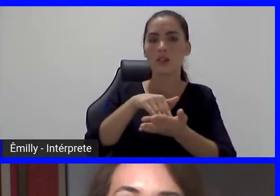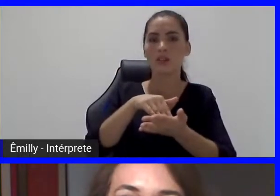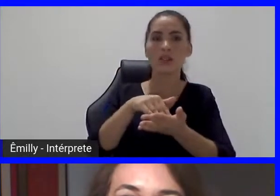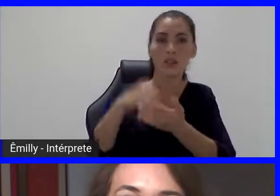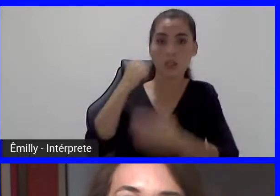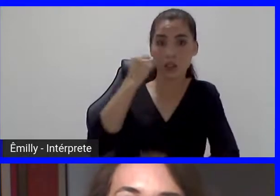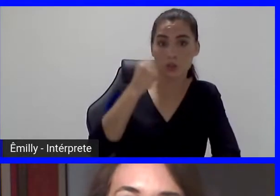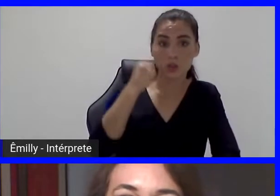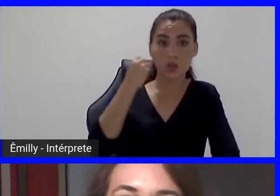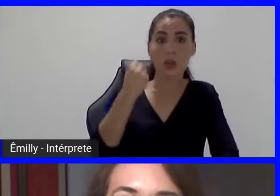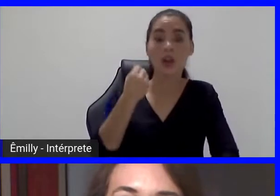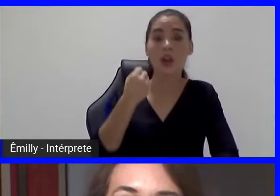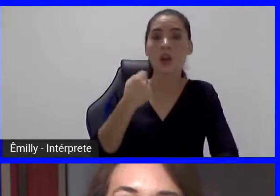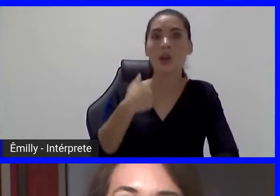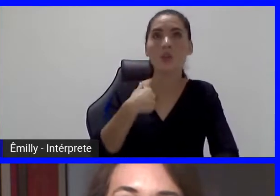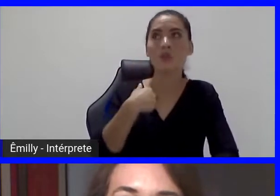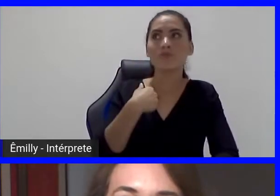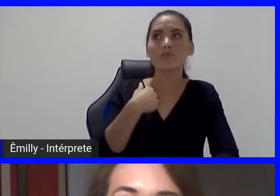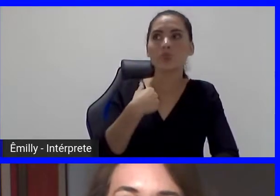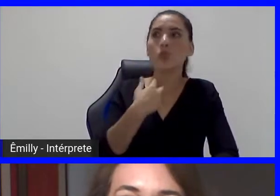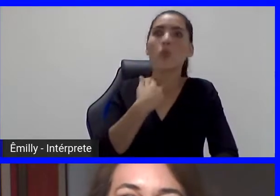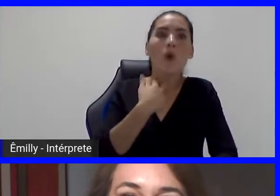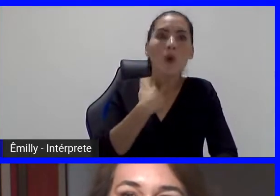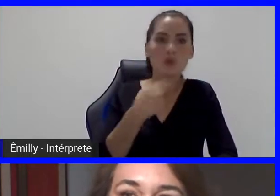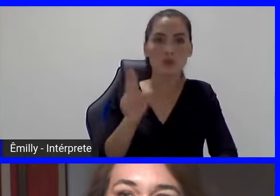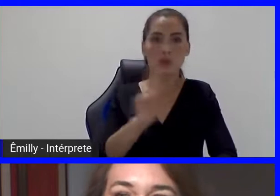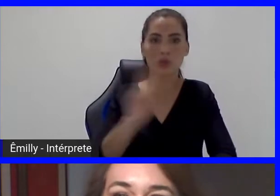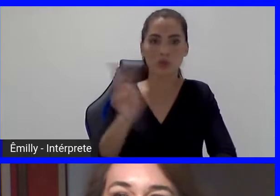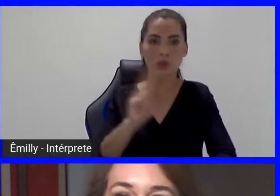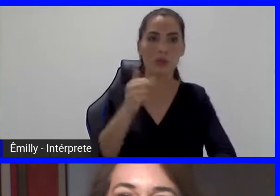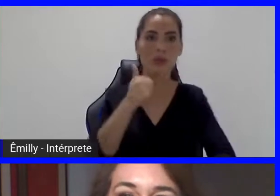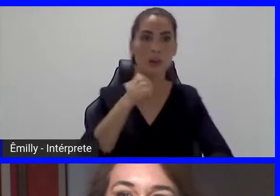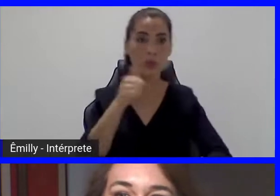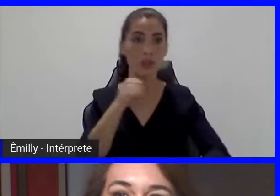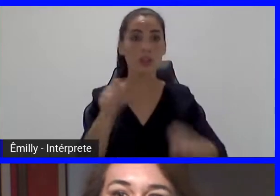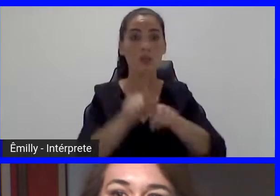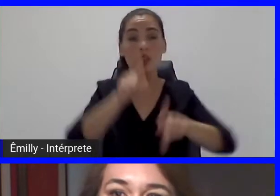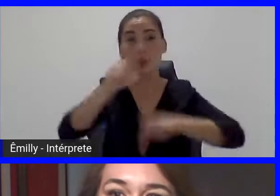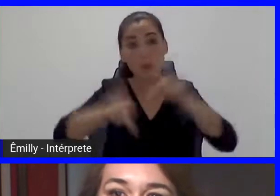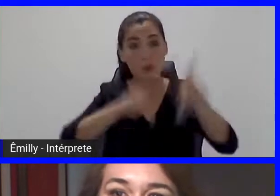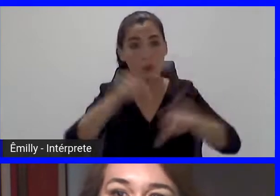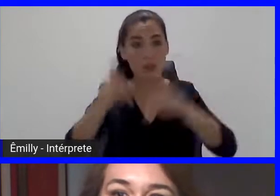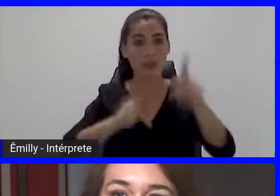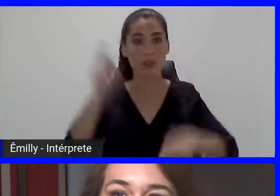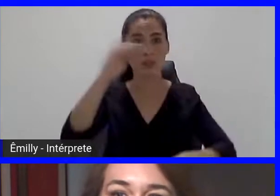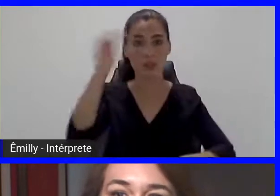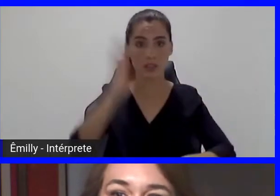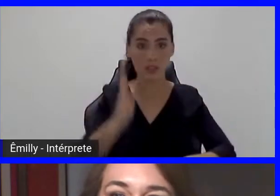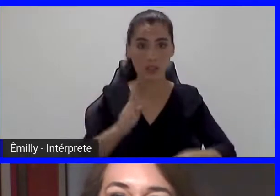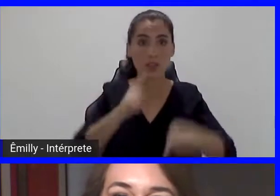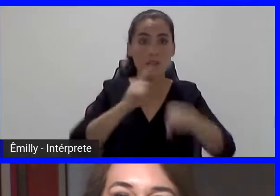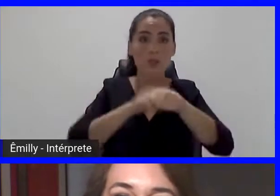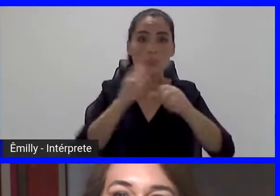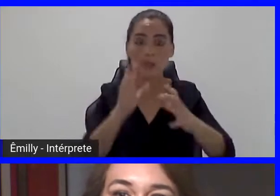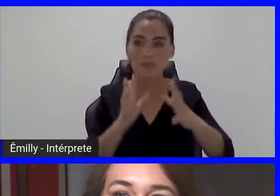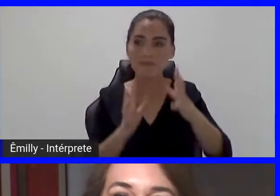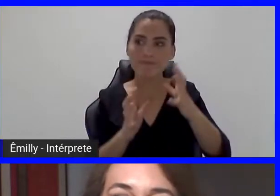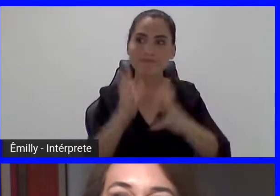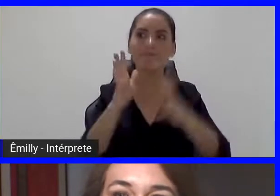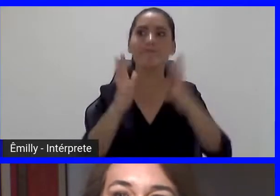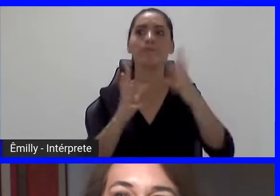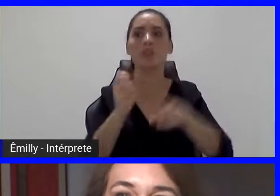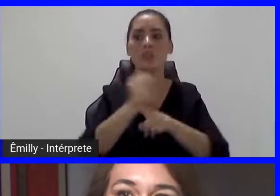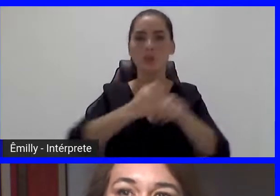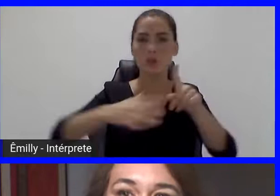das mulheres brasileiras, que é a maioria da população brasileira, num momento de crise social, onde o social, onde o que interessa